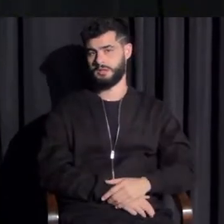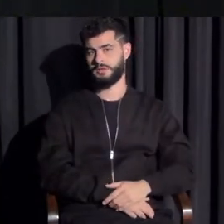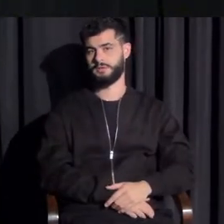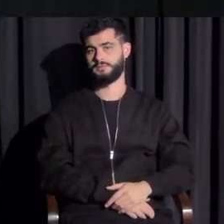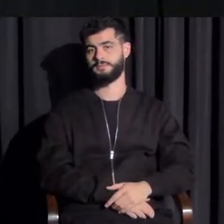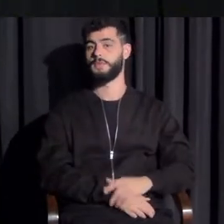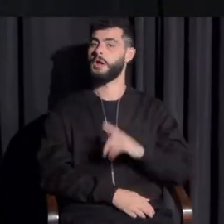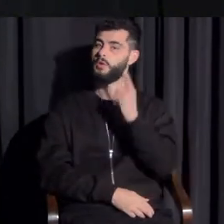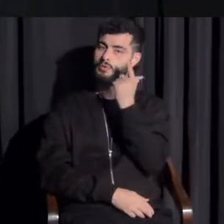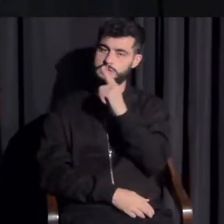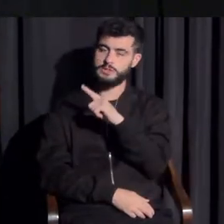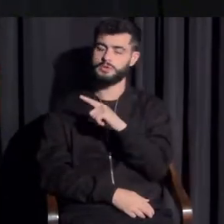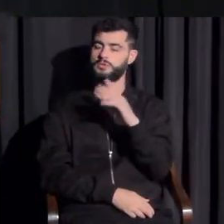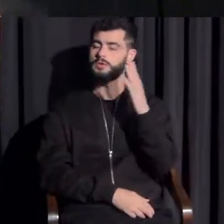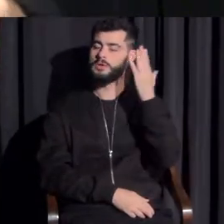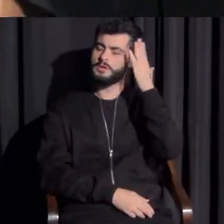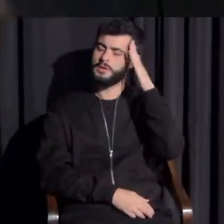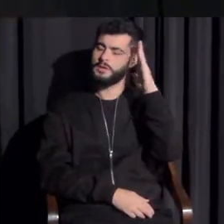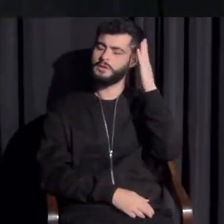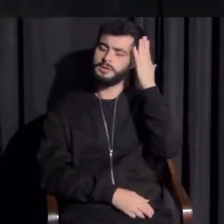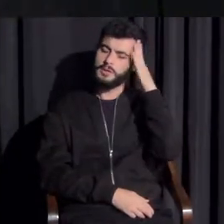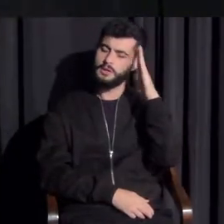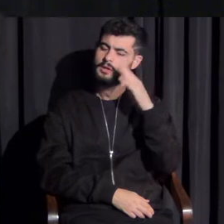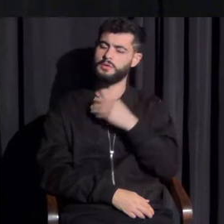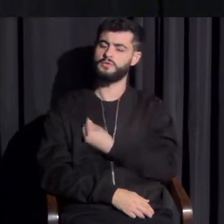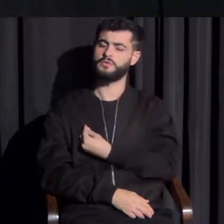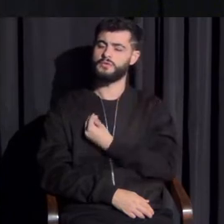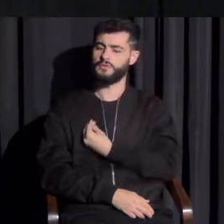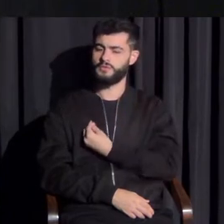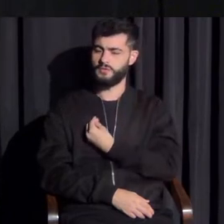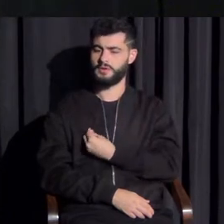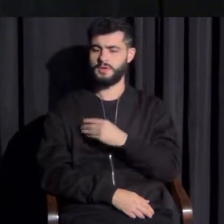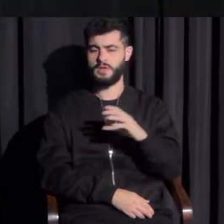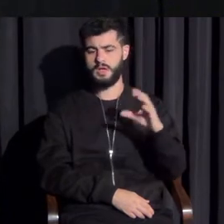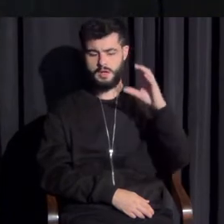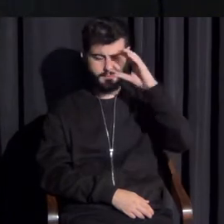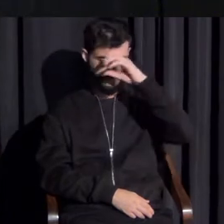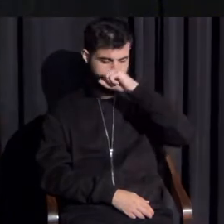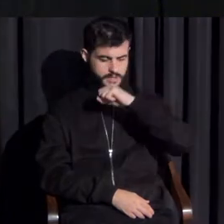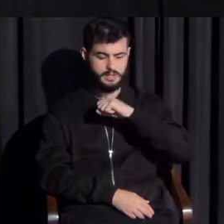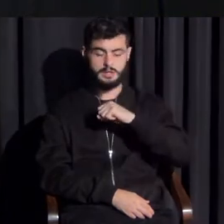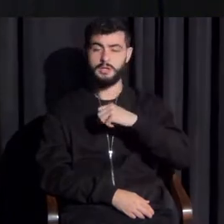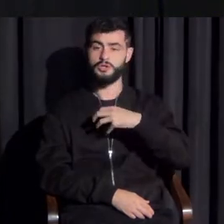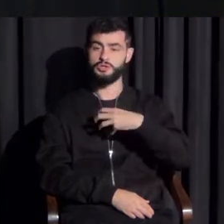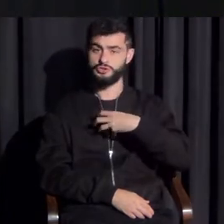conviver, passando a aprender essa convivialidade, né,